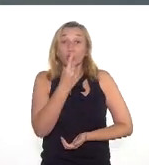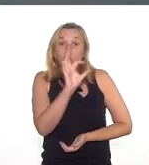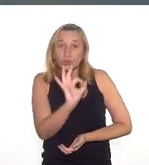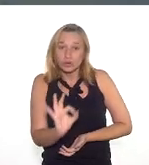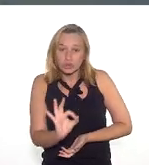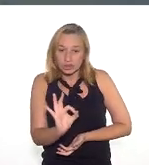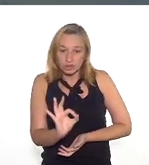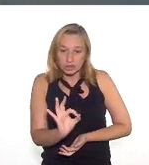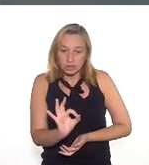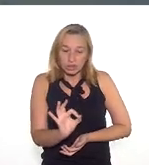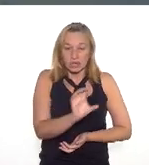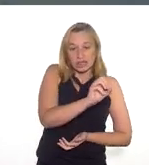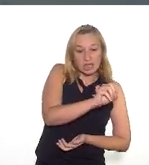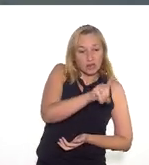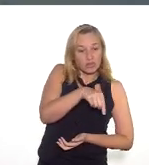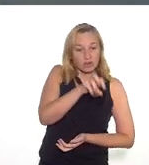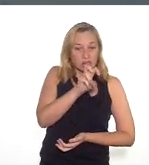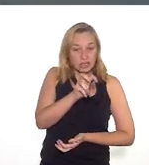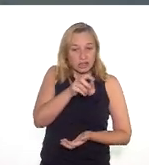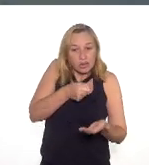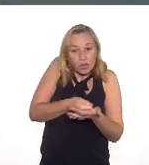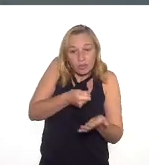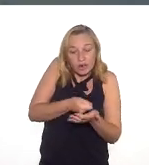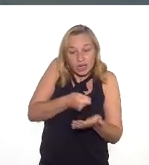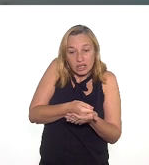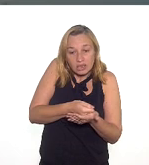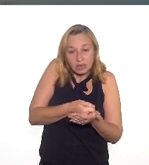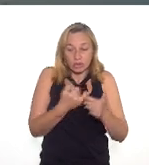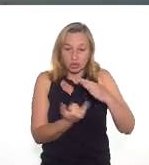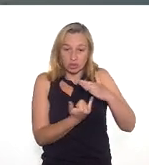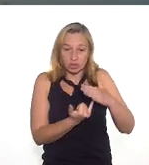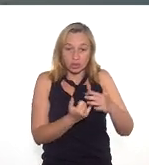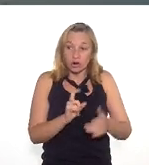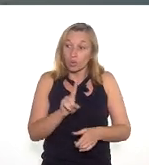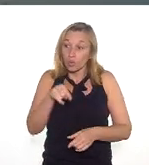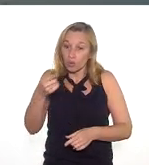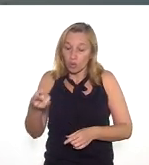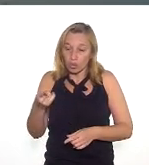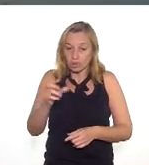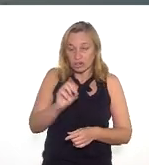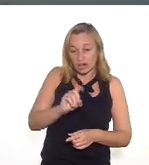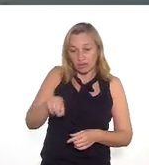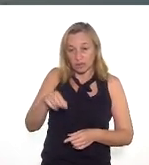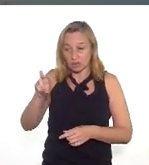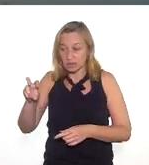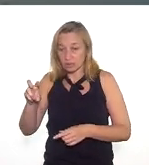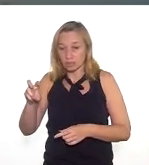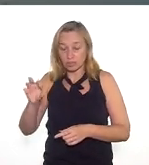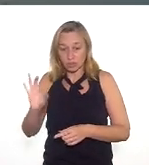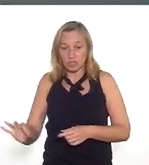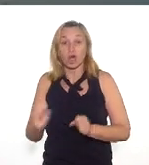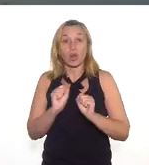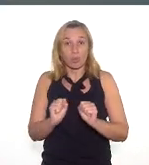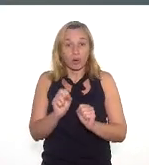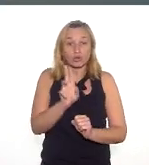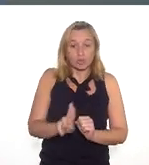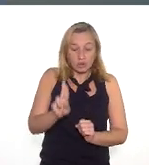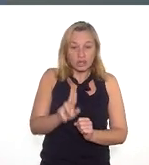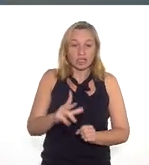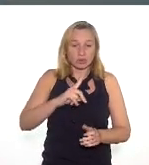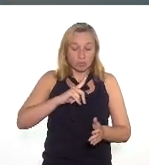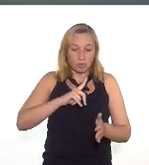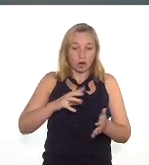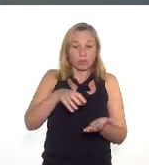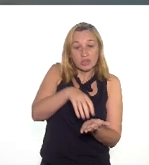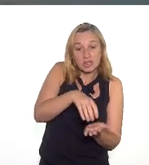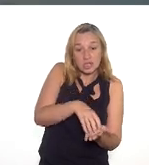1%, sendo que 0,5% obrigatório nas instituições. O outro 0,5% ele pode usar nos seus próprios centros de pesquisa.